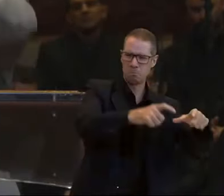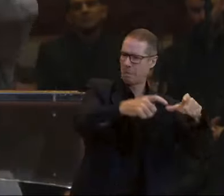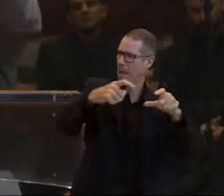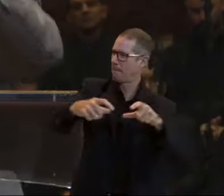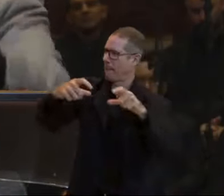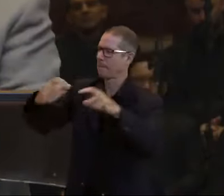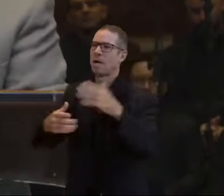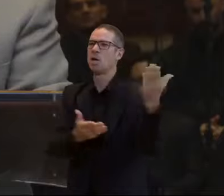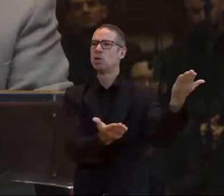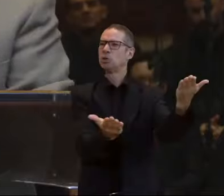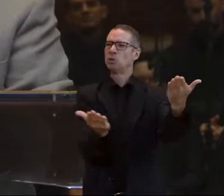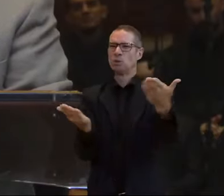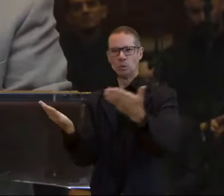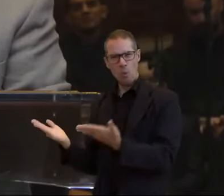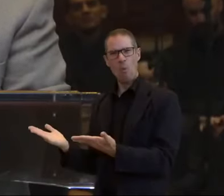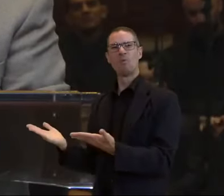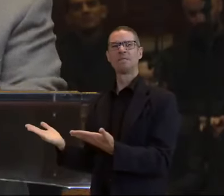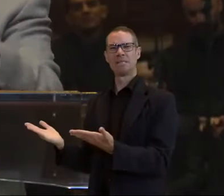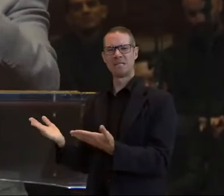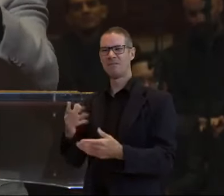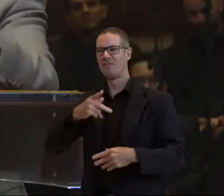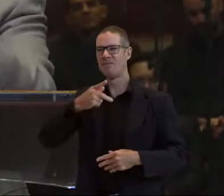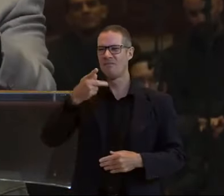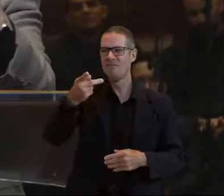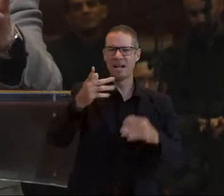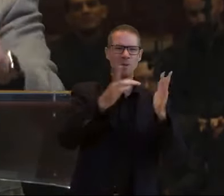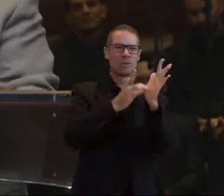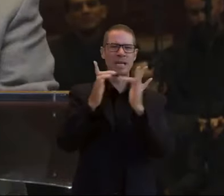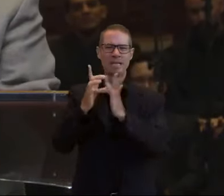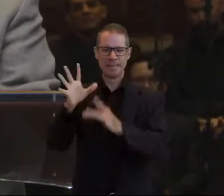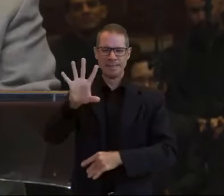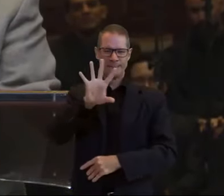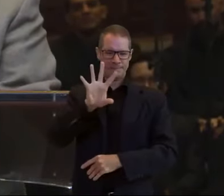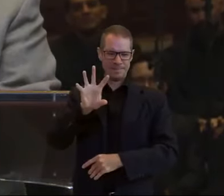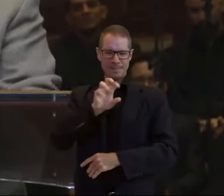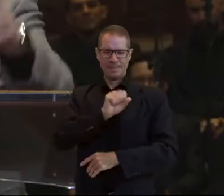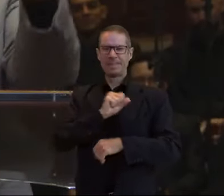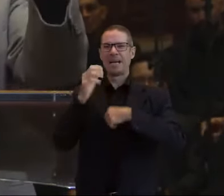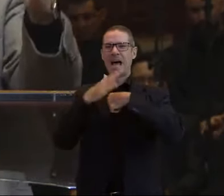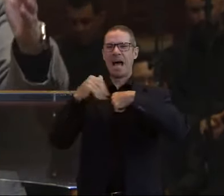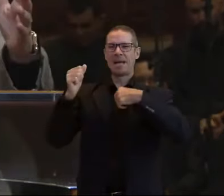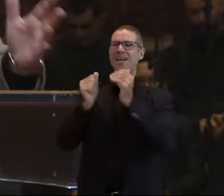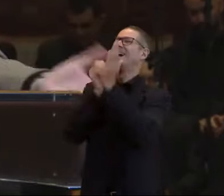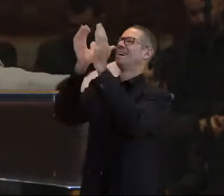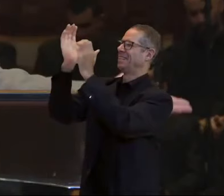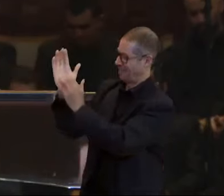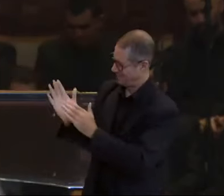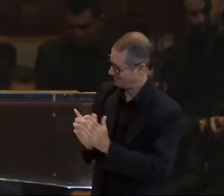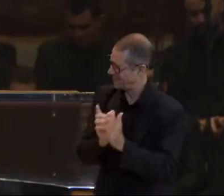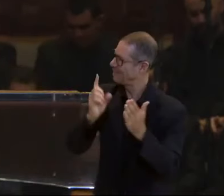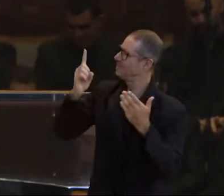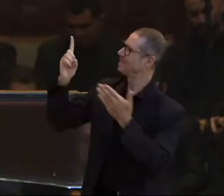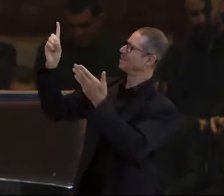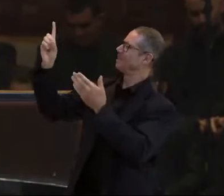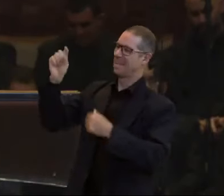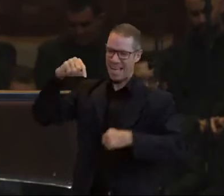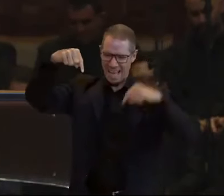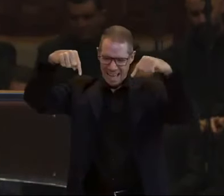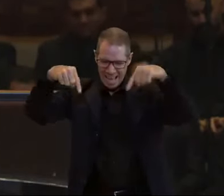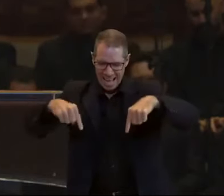os convidados falando de Jesus com amor e carinho, e eu vou dizer: louvado seja Deus, essa é minha